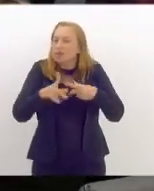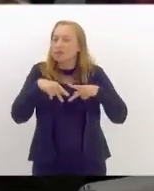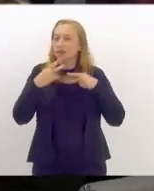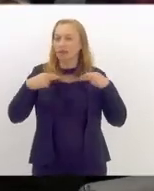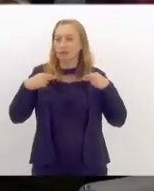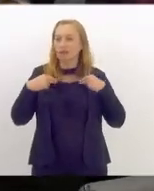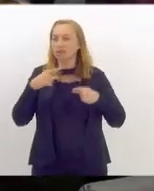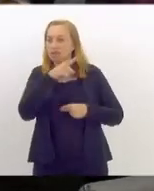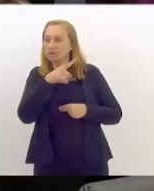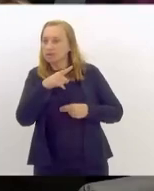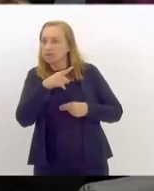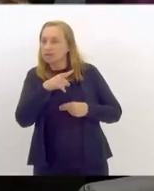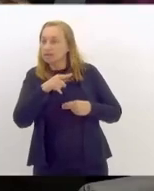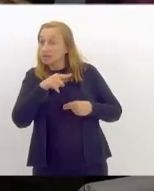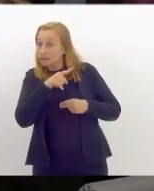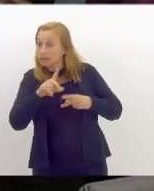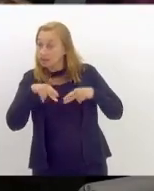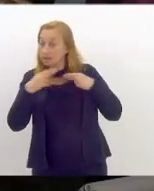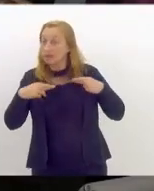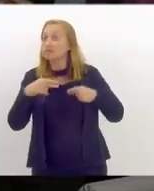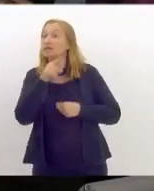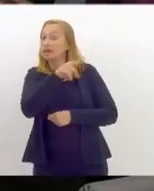acompanhando o nosso trabalho